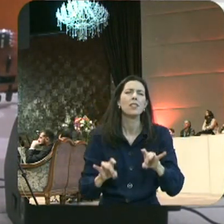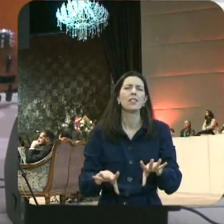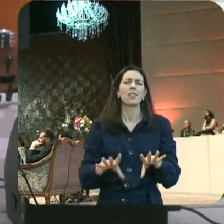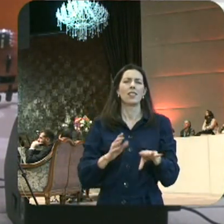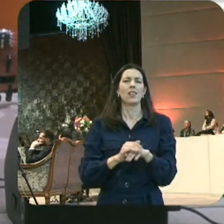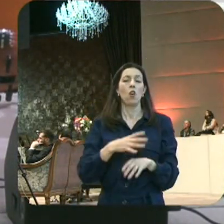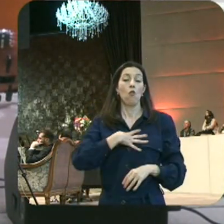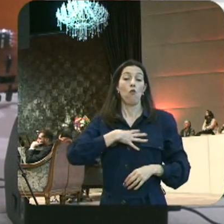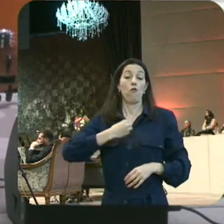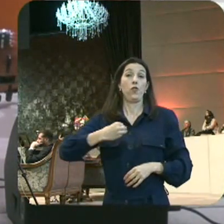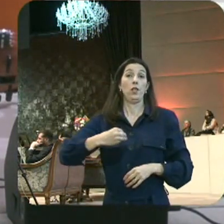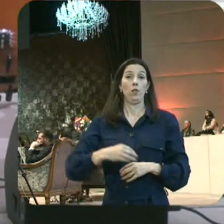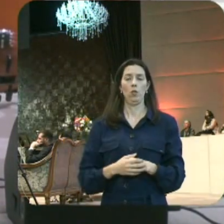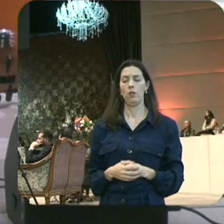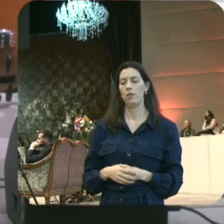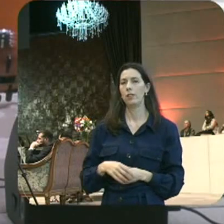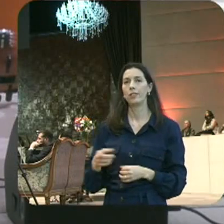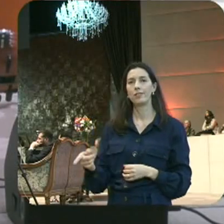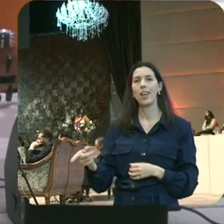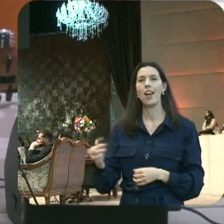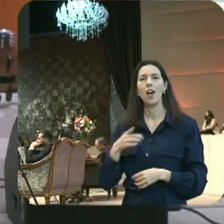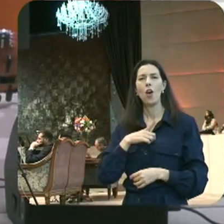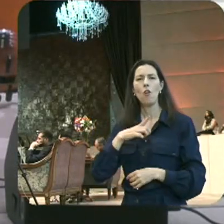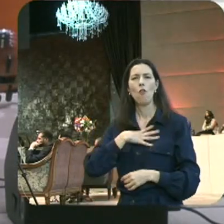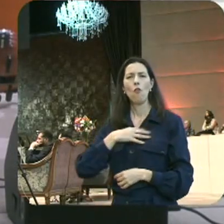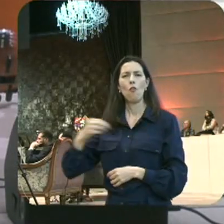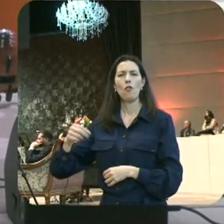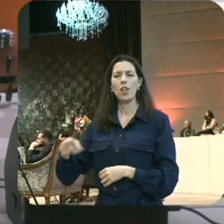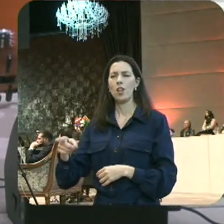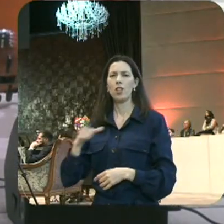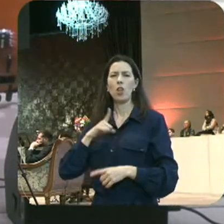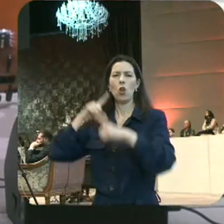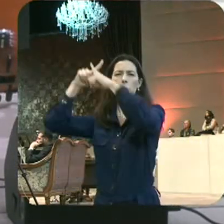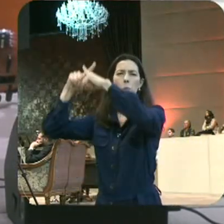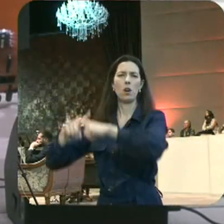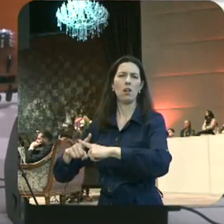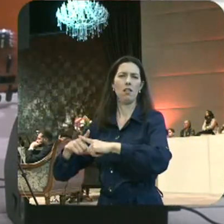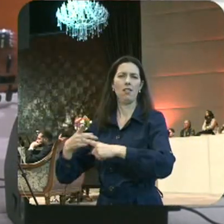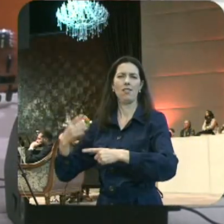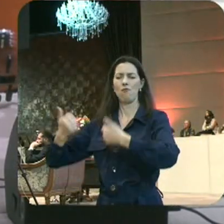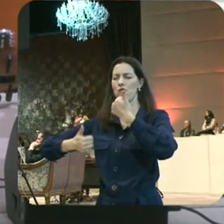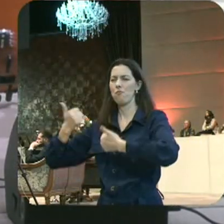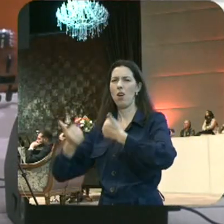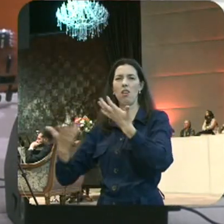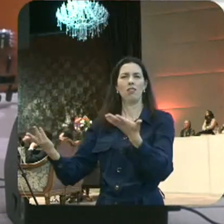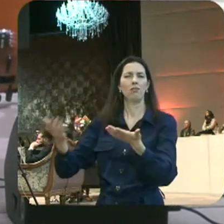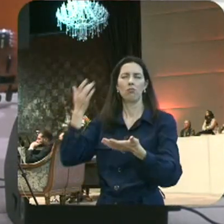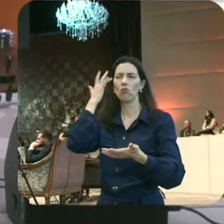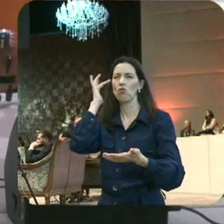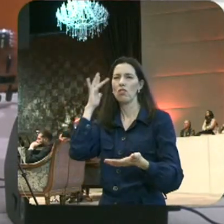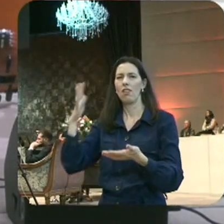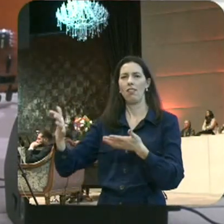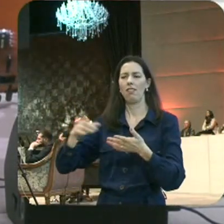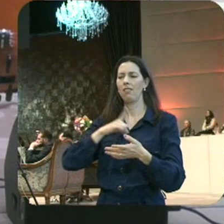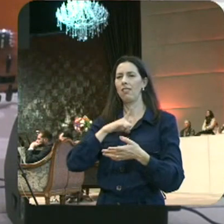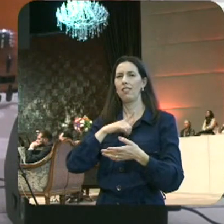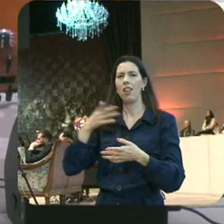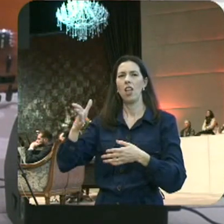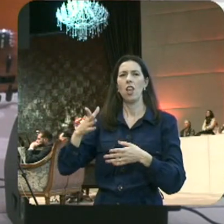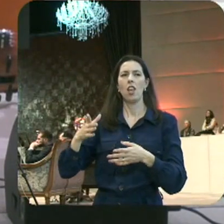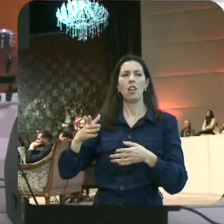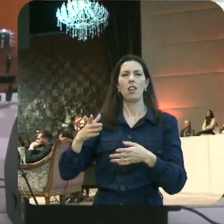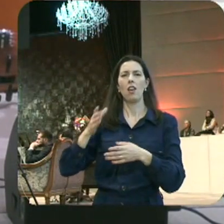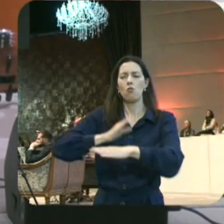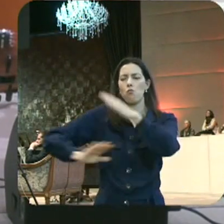de um filho, tá? Ele vai participar de um torneio, tá? Vai jogar futebol, ou ele vai no